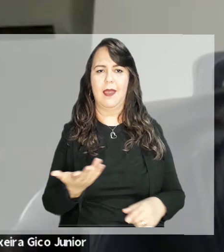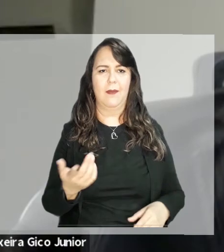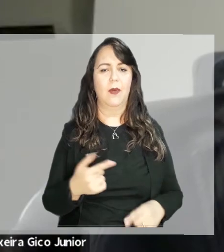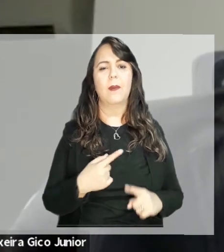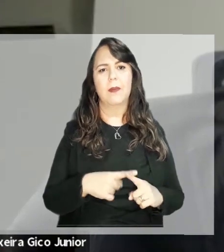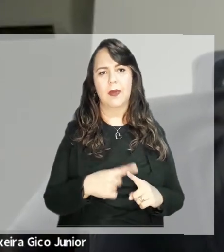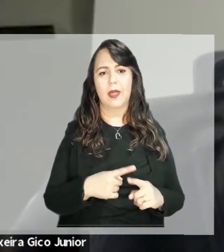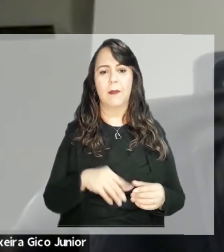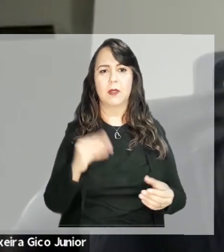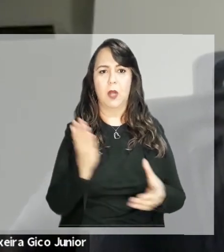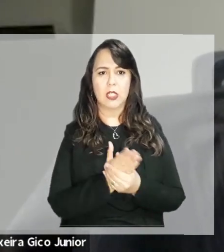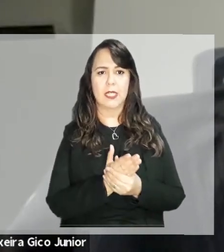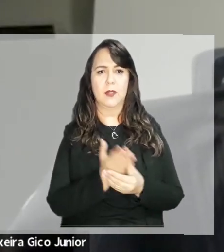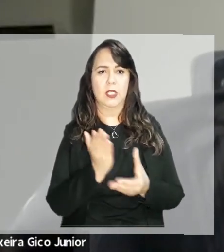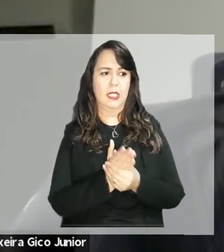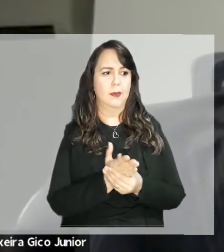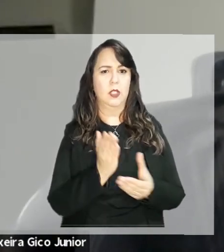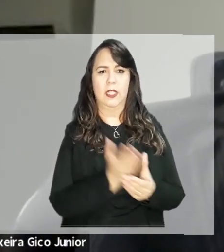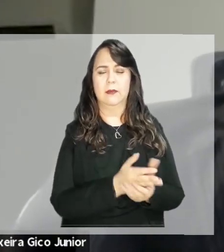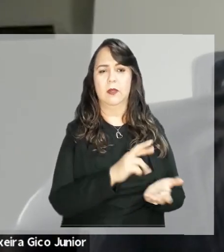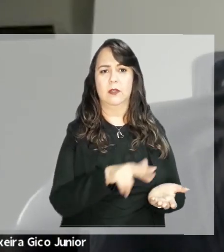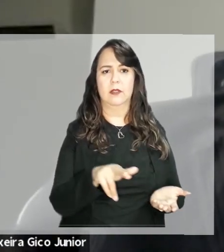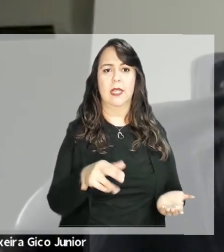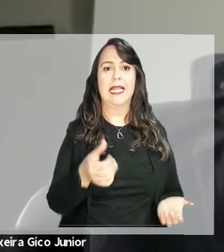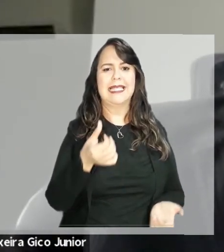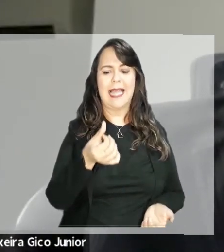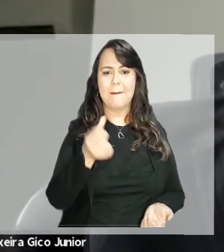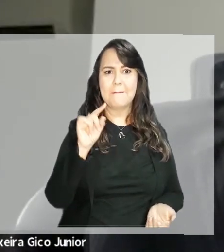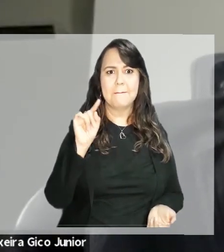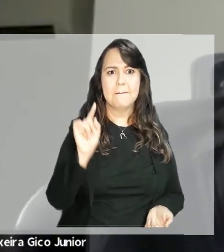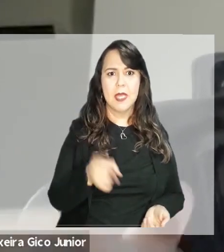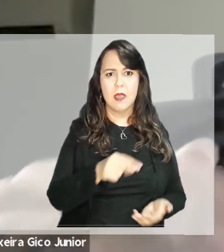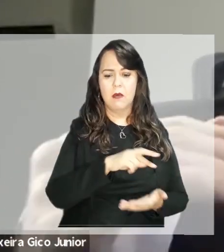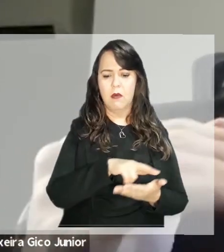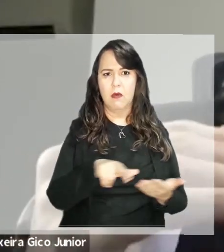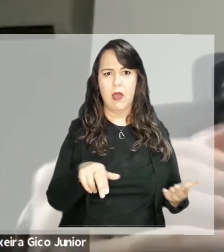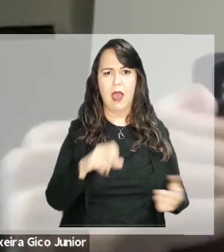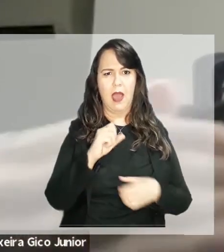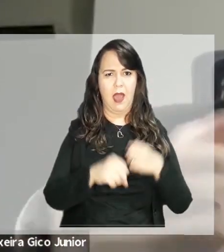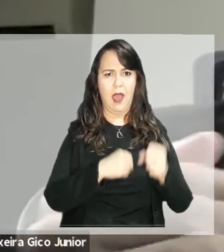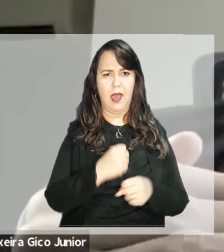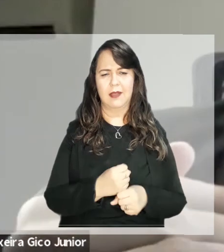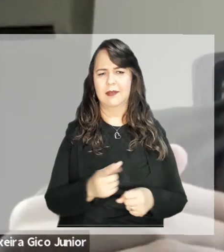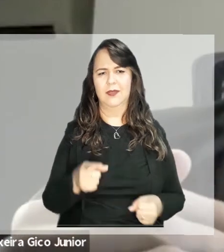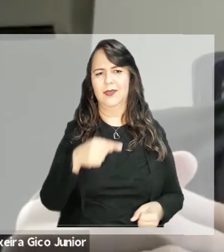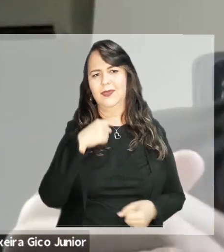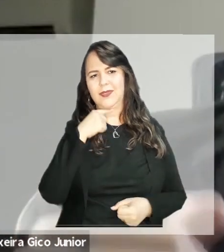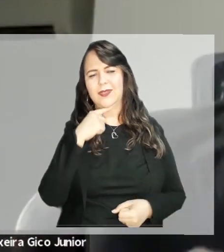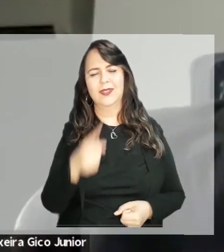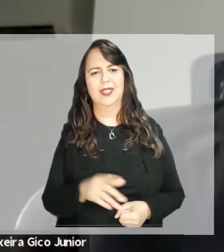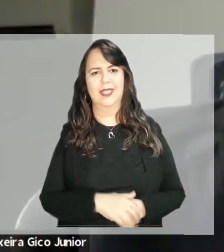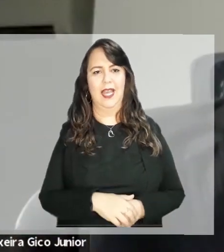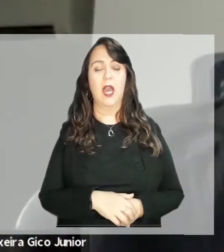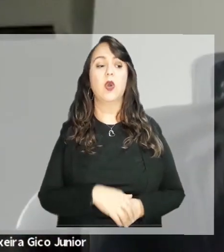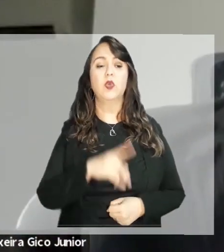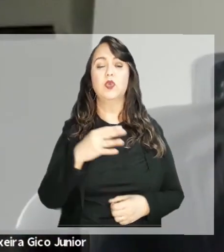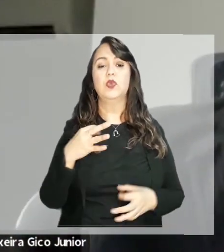no ano, olhando 50 fontes para cada um. Então, o juiz já tem uma limitação de input.